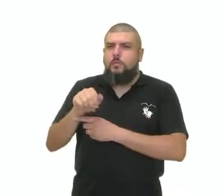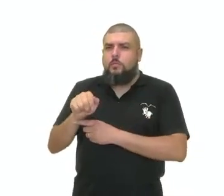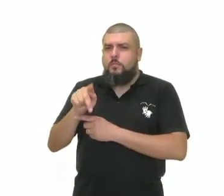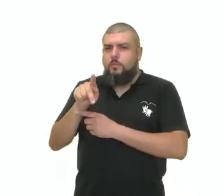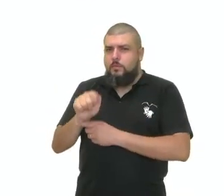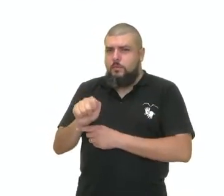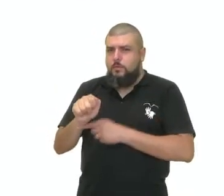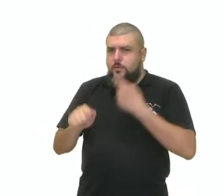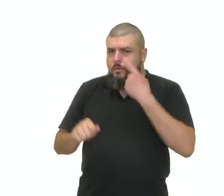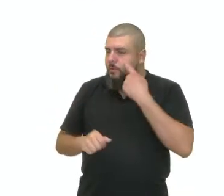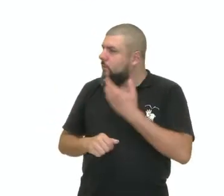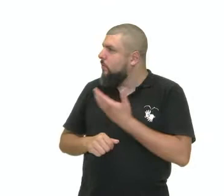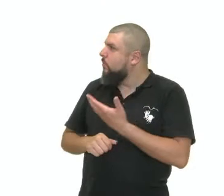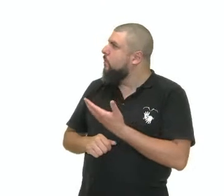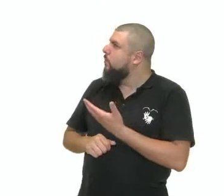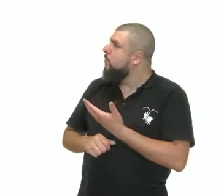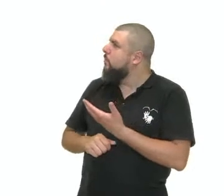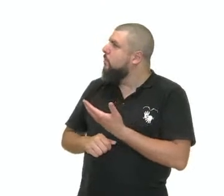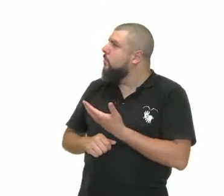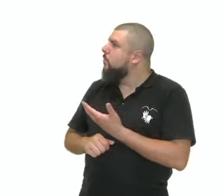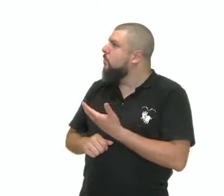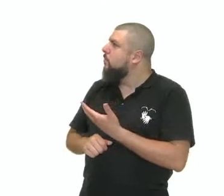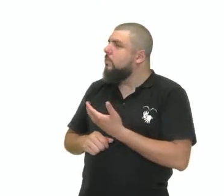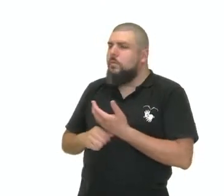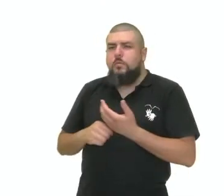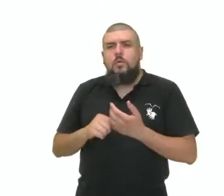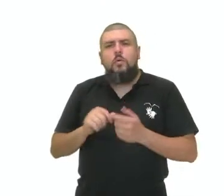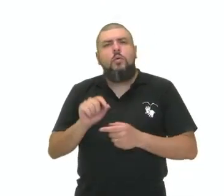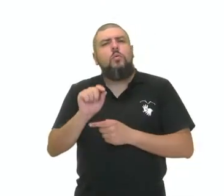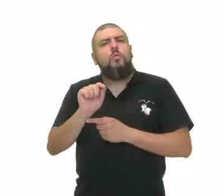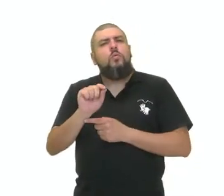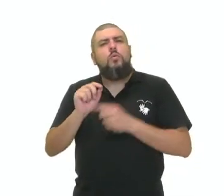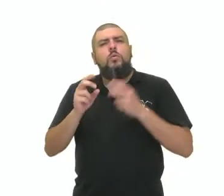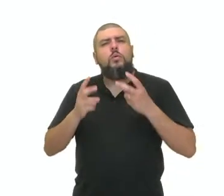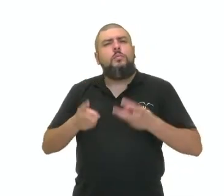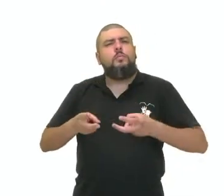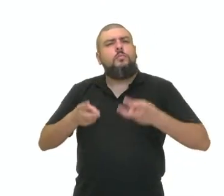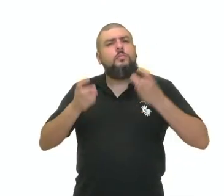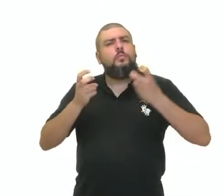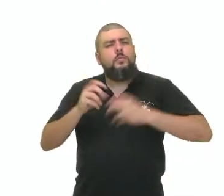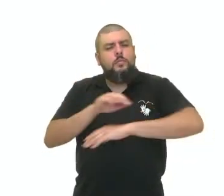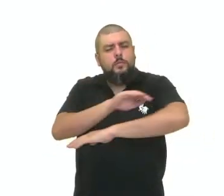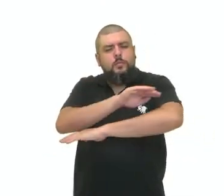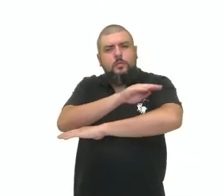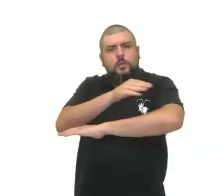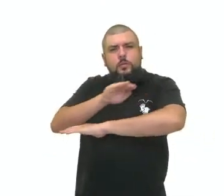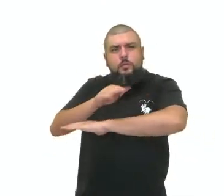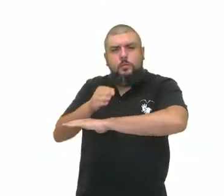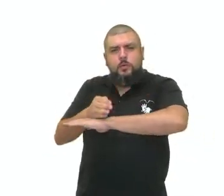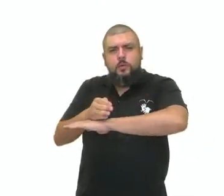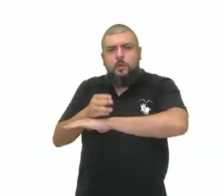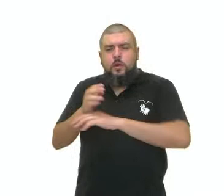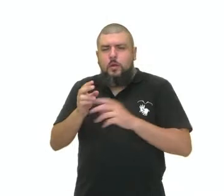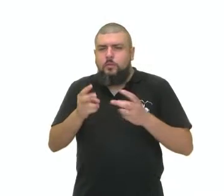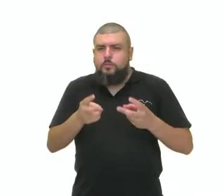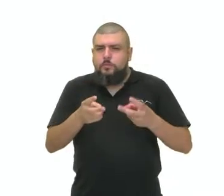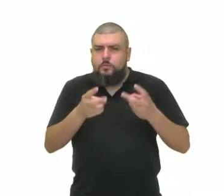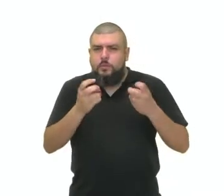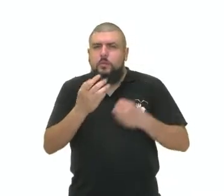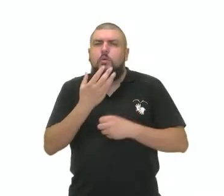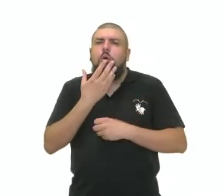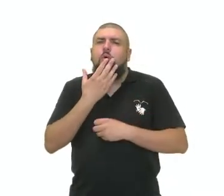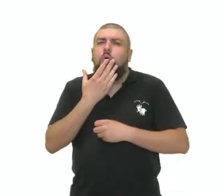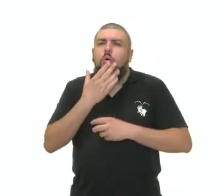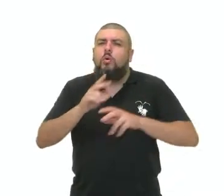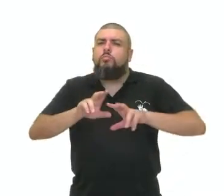Quais formas do relevo então você consegue distinguir aqui então, né? Olha só, baseado aqui em tons de cores diferentes, né? Observe aí, né? O